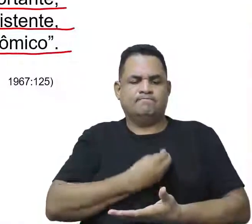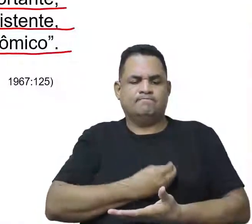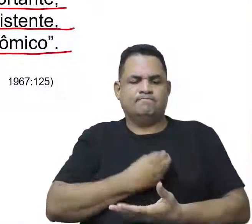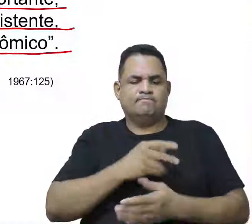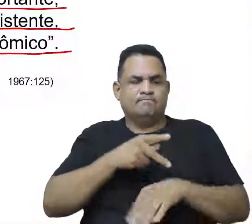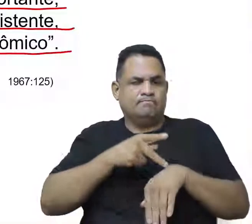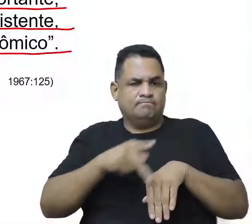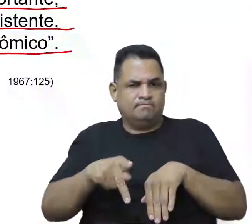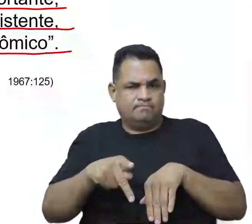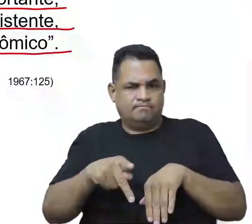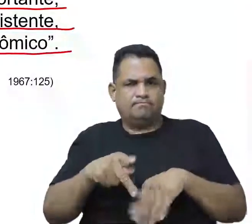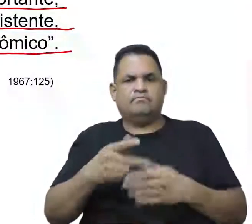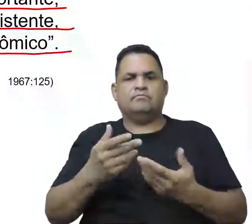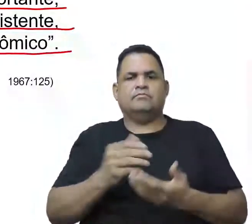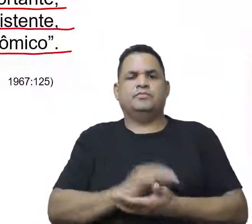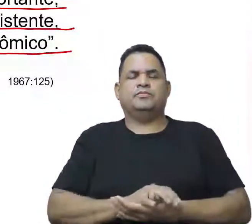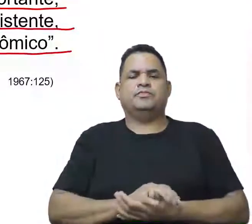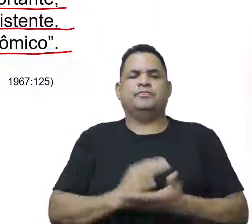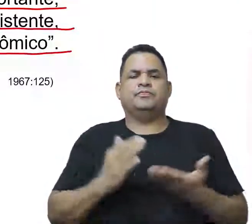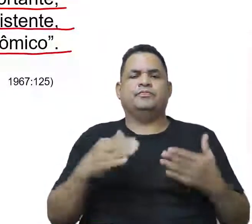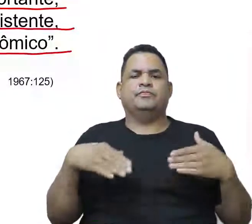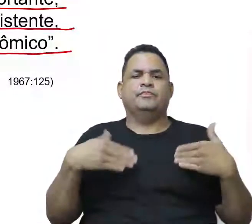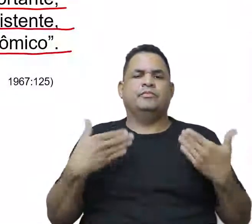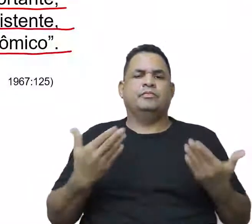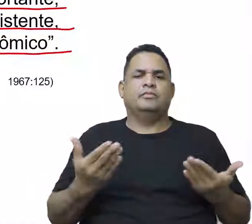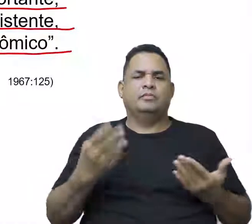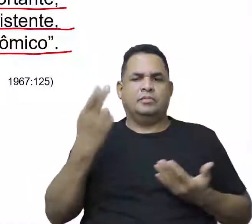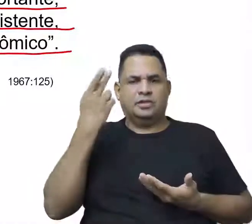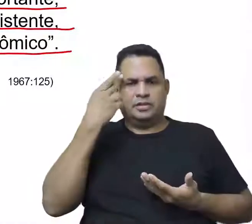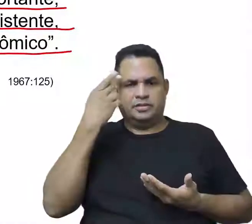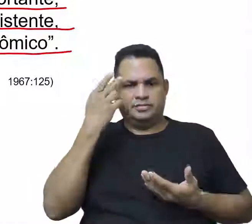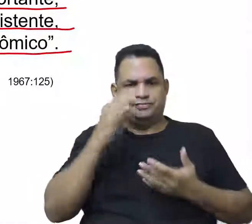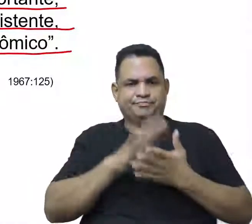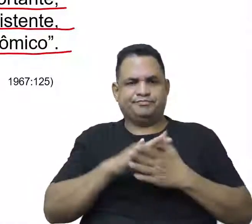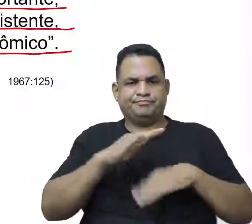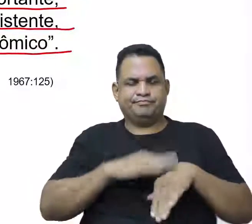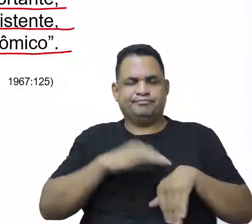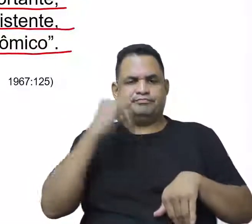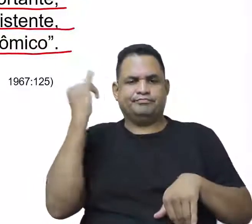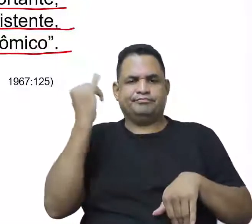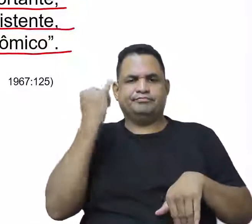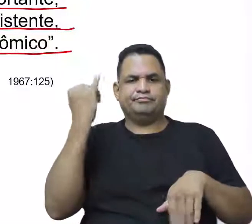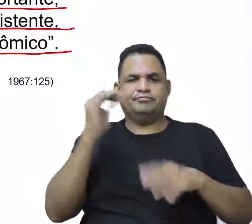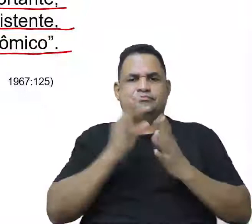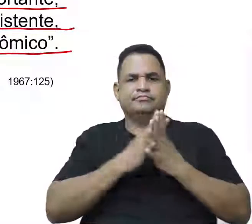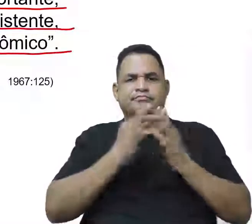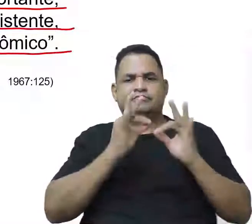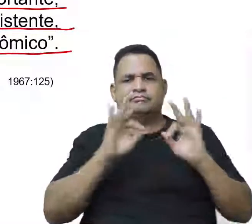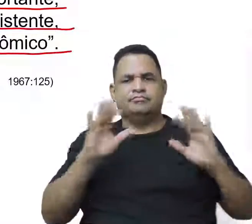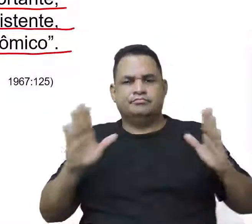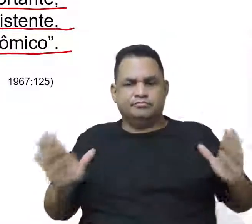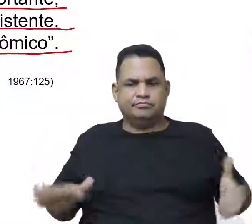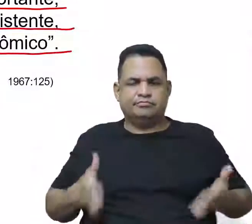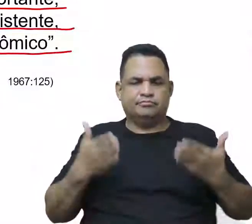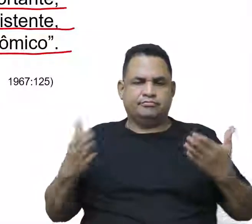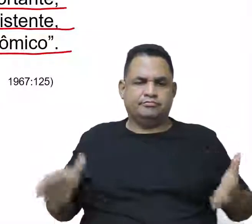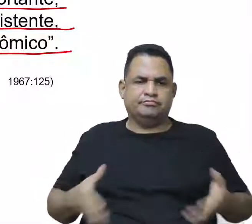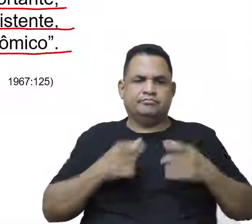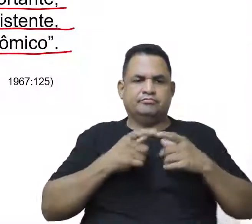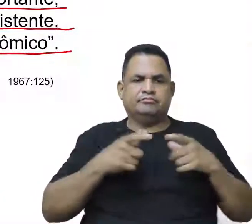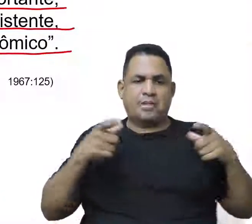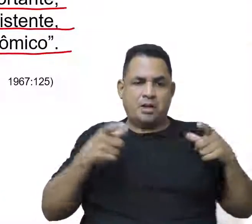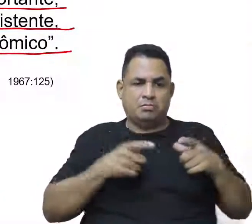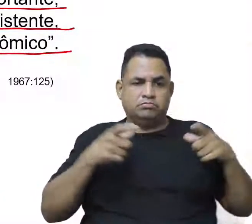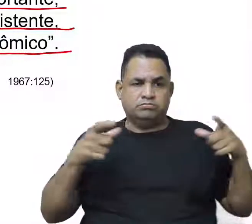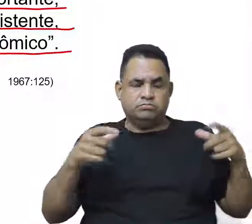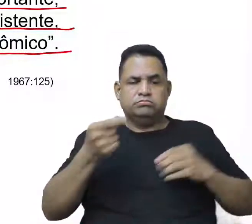vida puritana, e isso naturalmente é mais importante do que o simples estímulo à